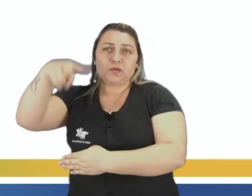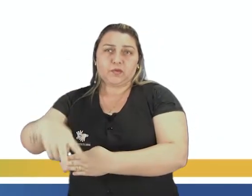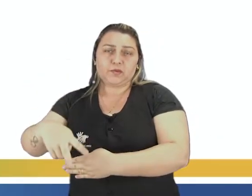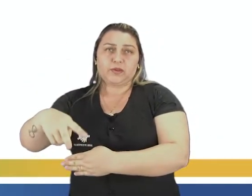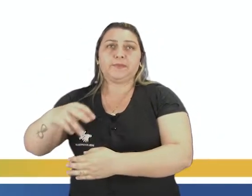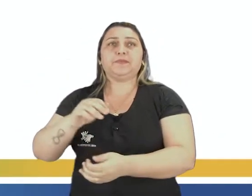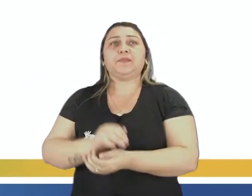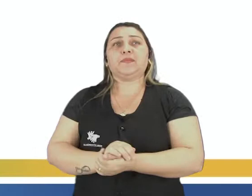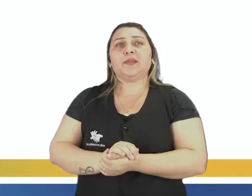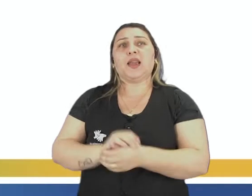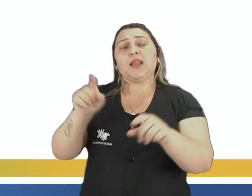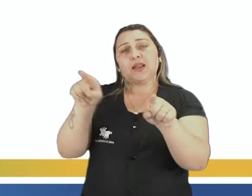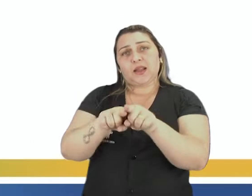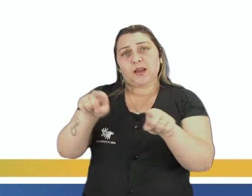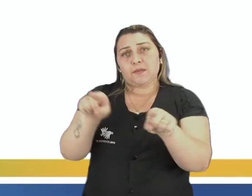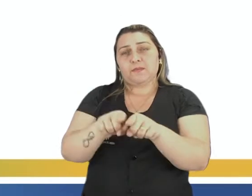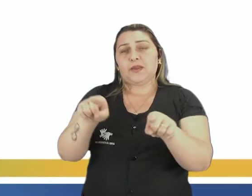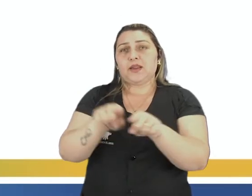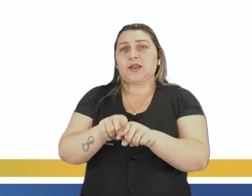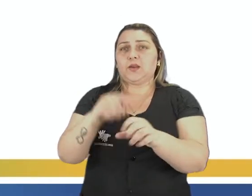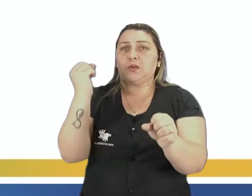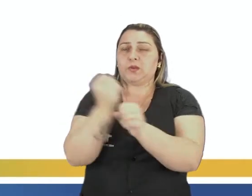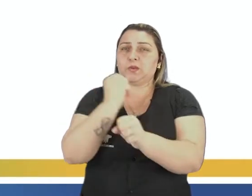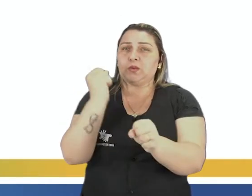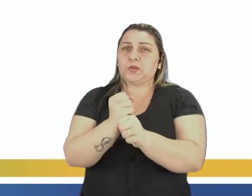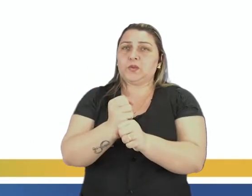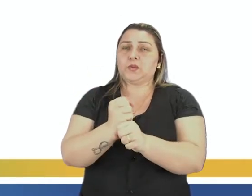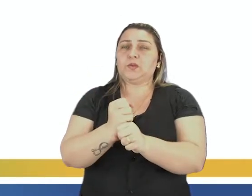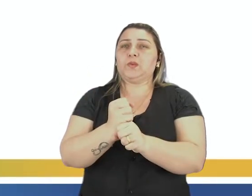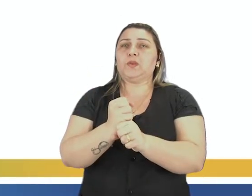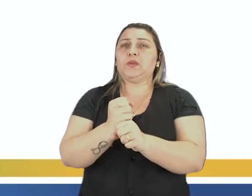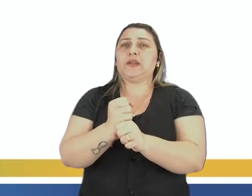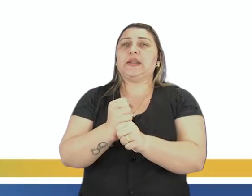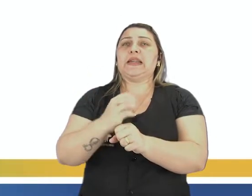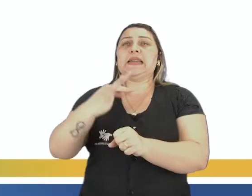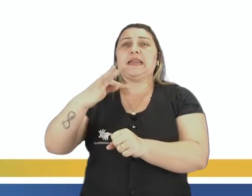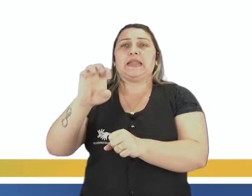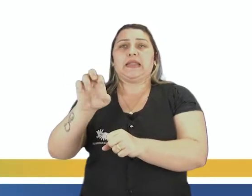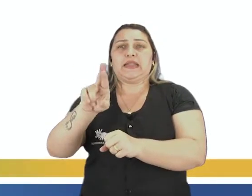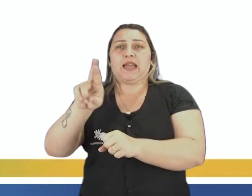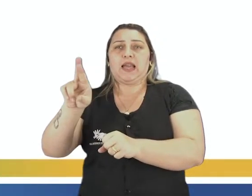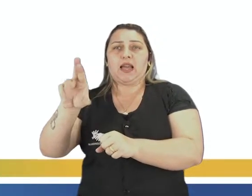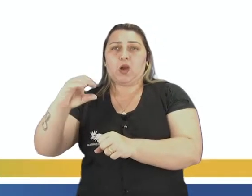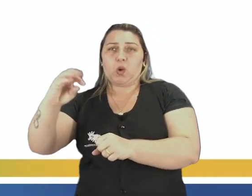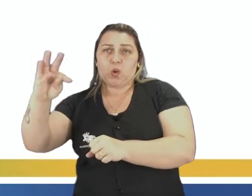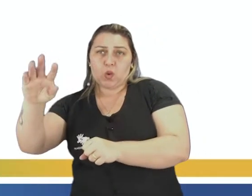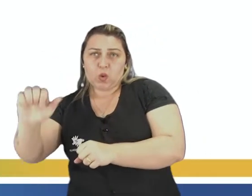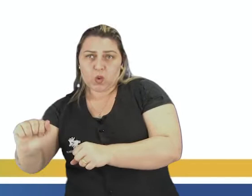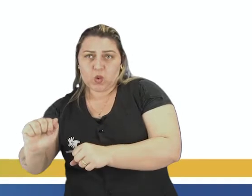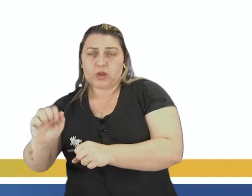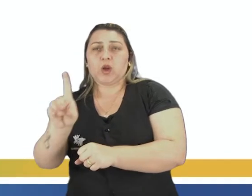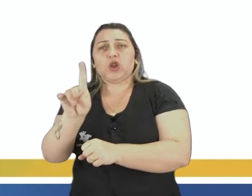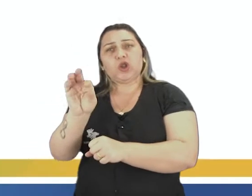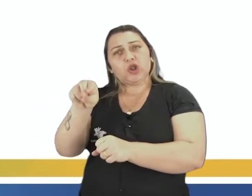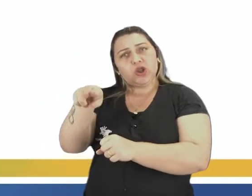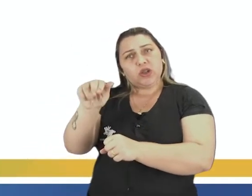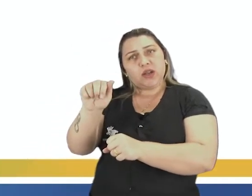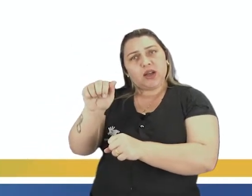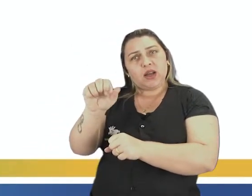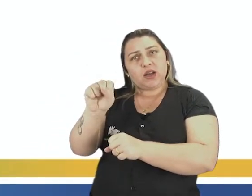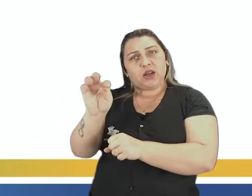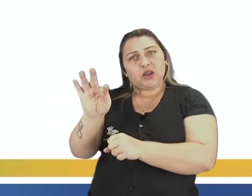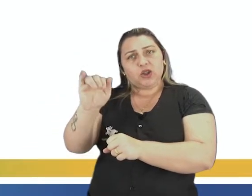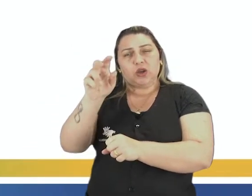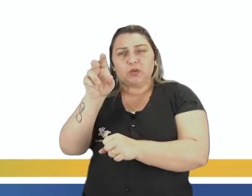frente. E ela fez a construção do exército de terracota. Então, é uma dinastia que vale a pena a